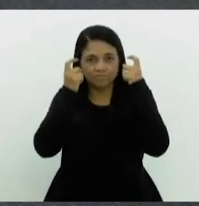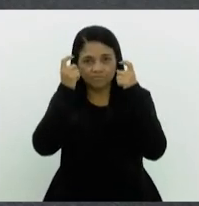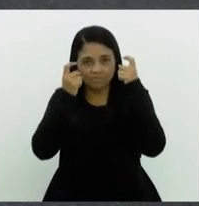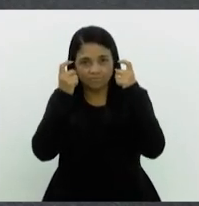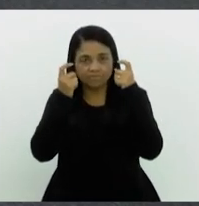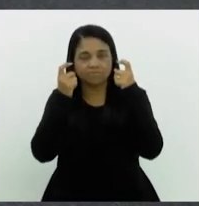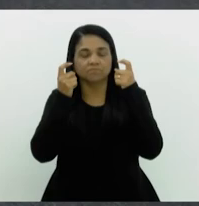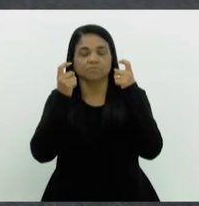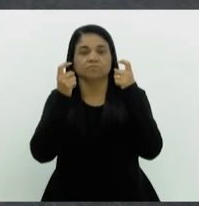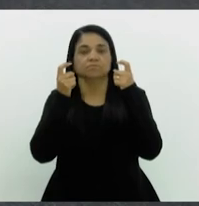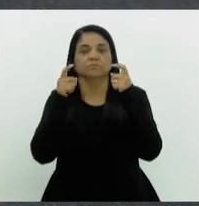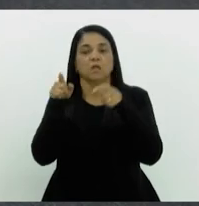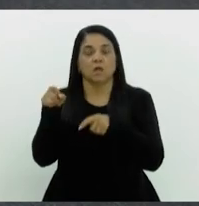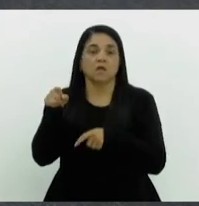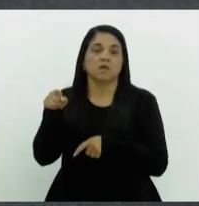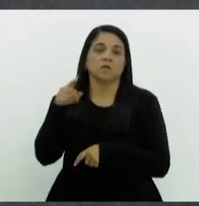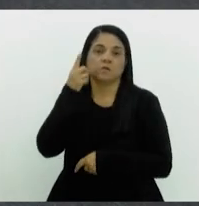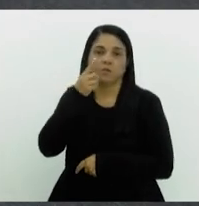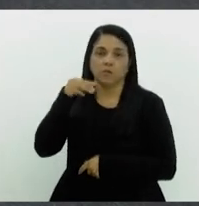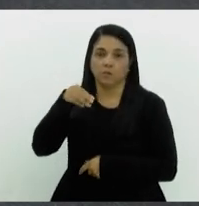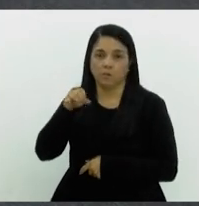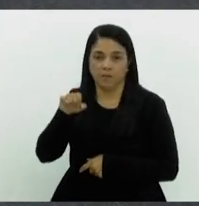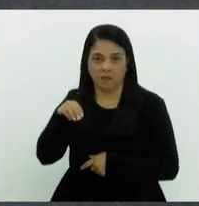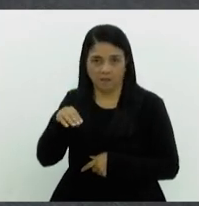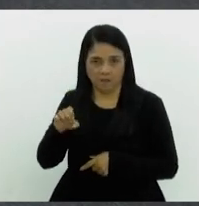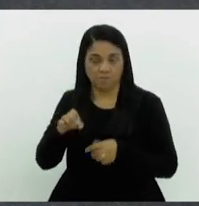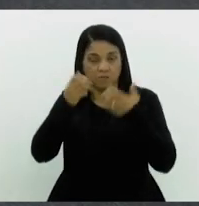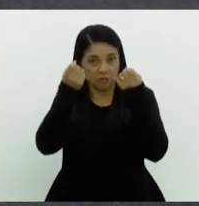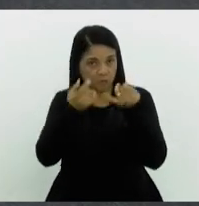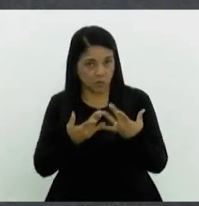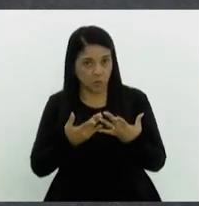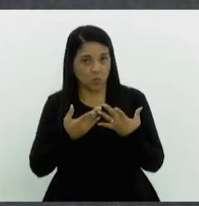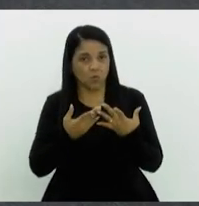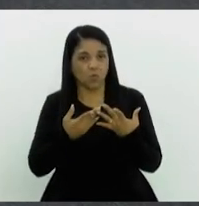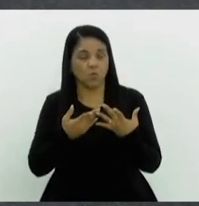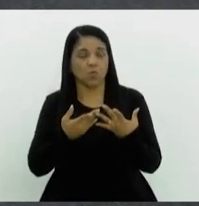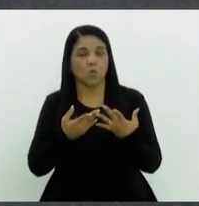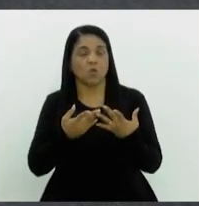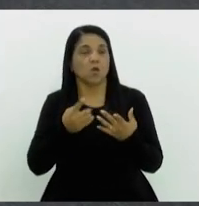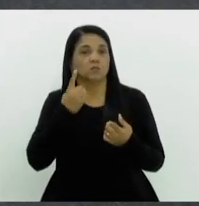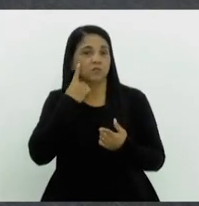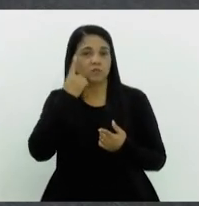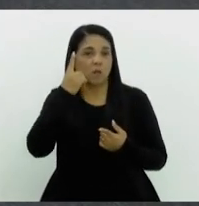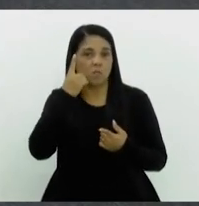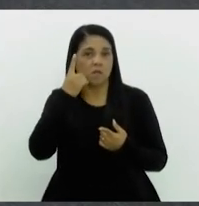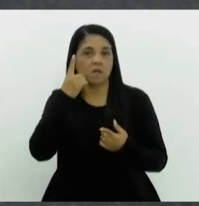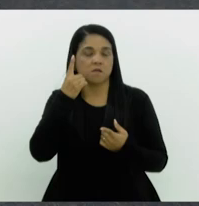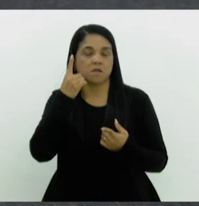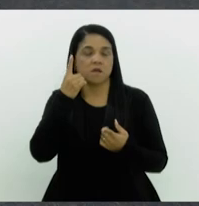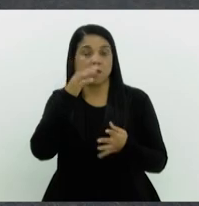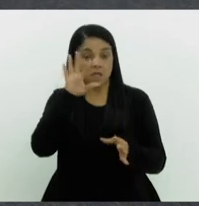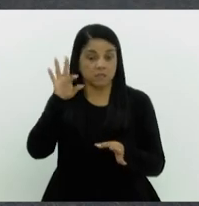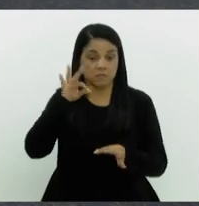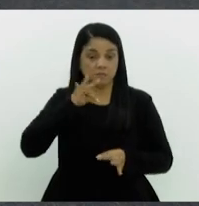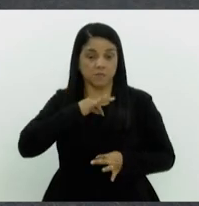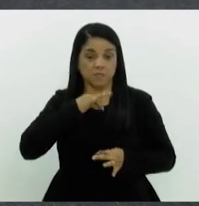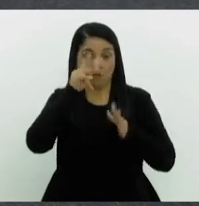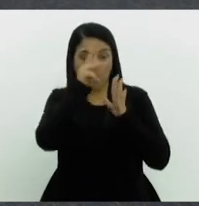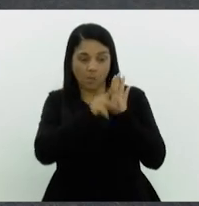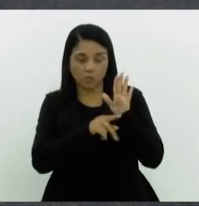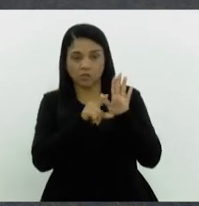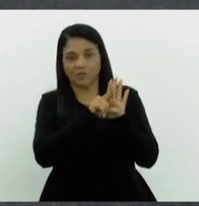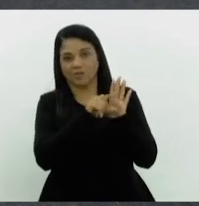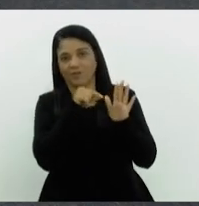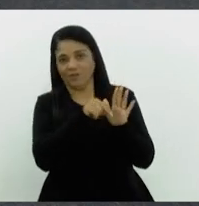realçou o deputado Carlos Mink, só não sabia que era a fonte de inspiração dos projetos deles,